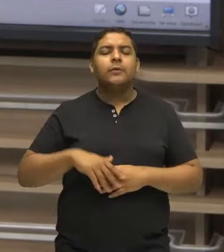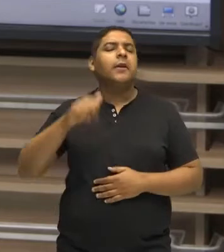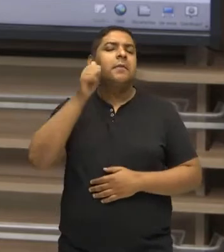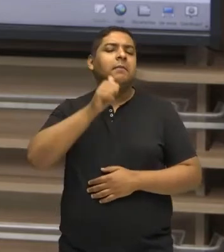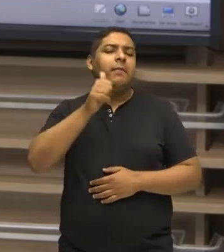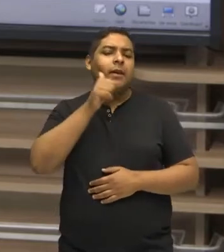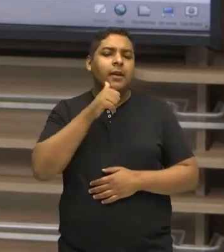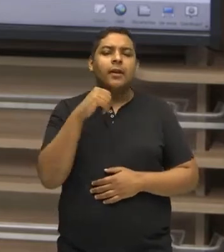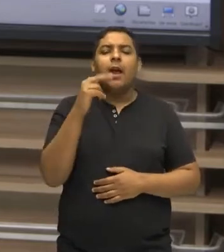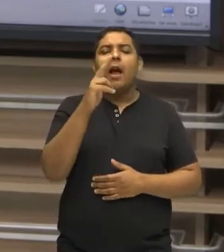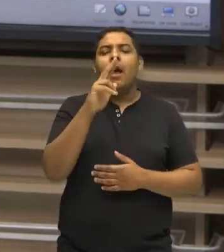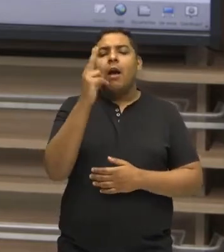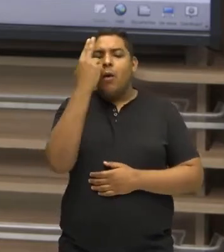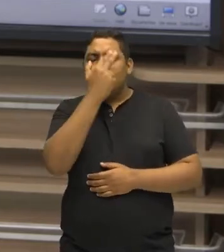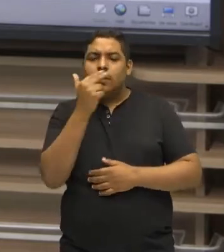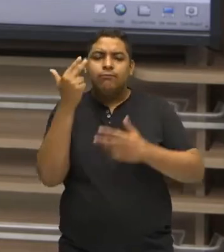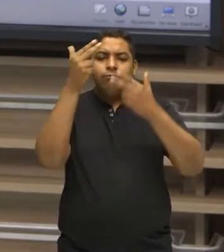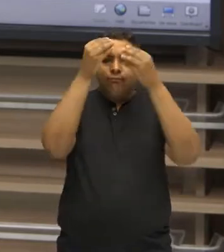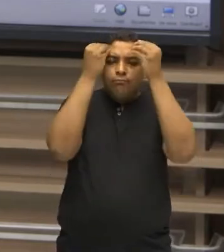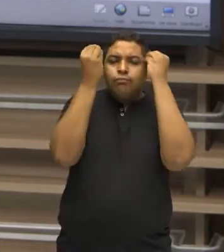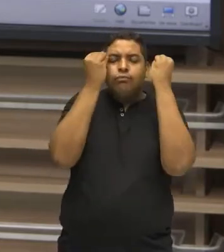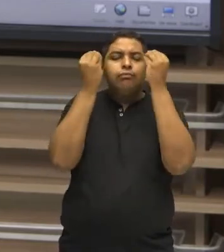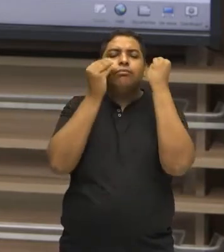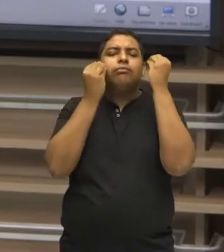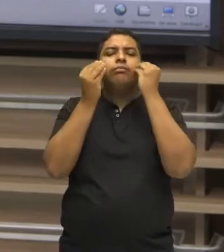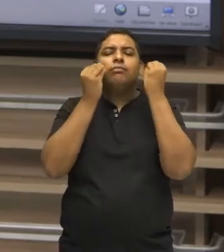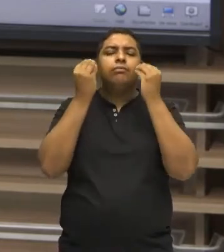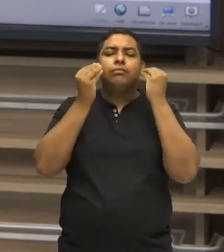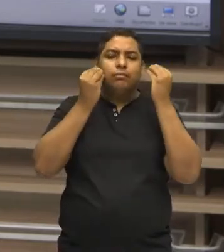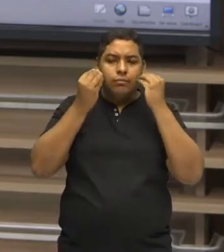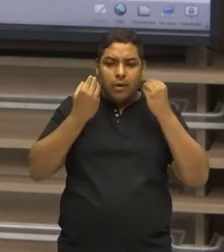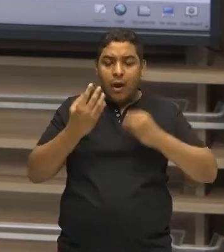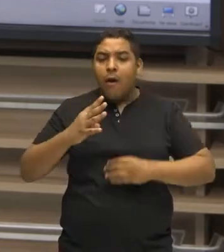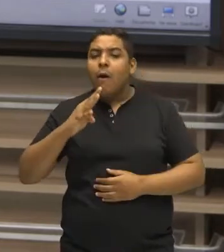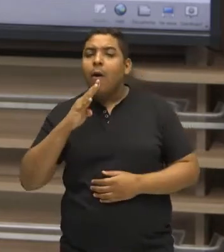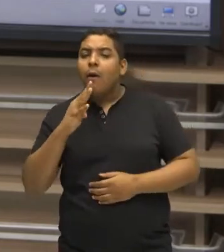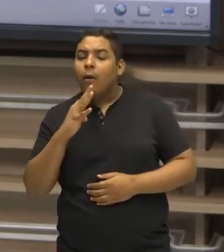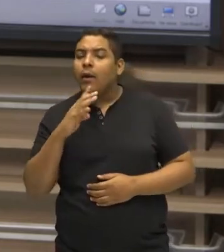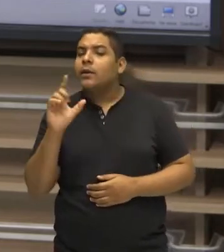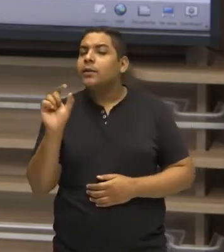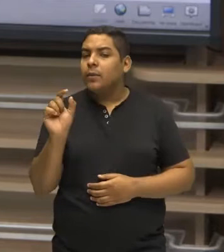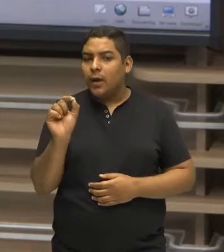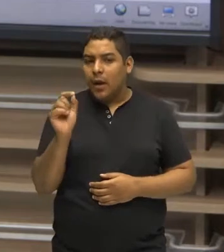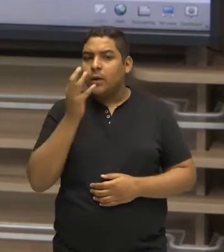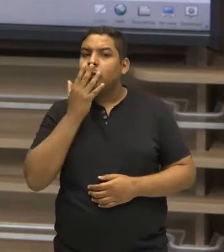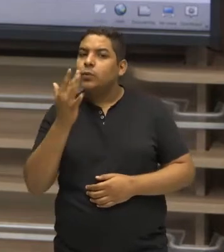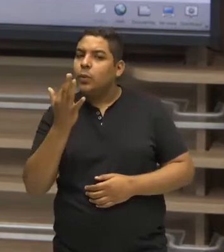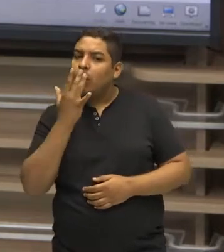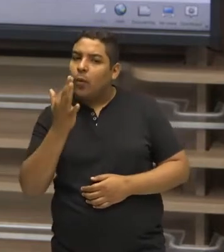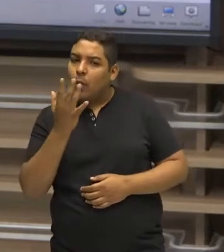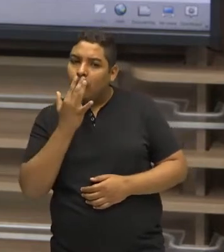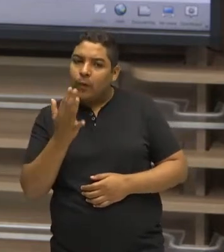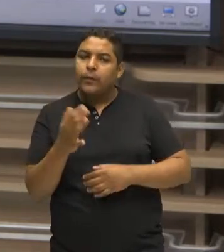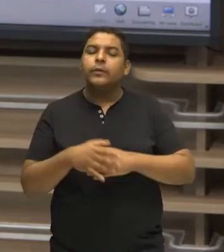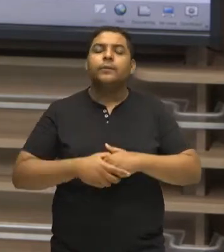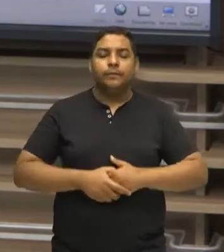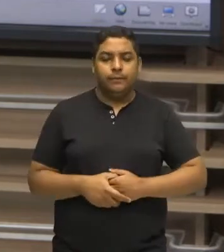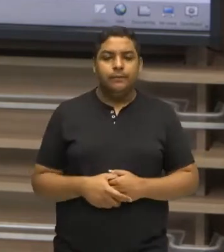usam uma maquiagem, então é bem interessante que elas conheçam um pouco as cores. E